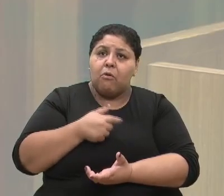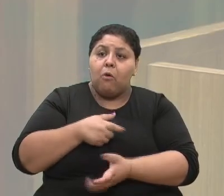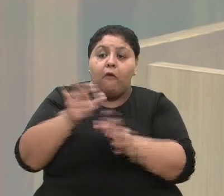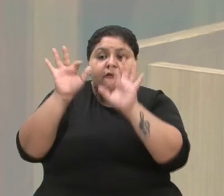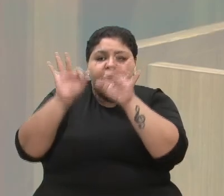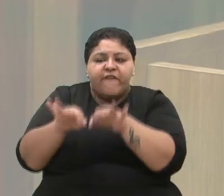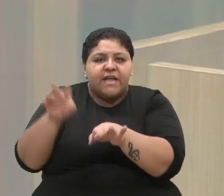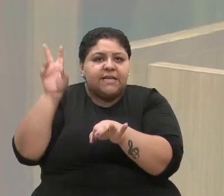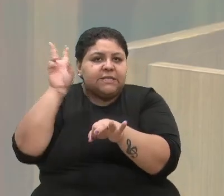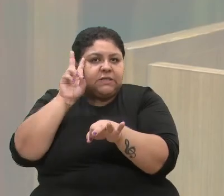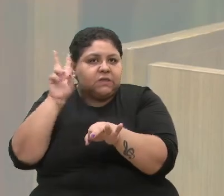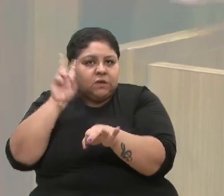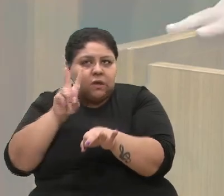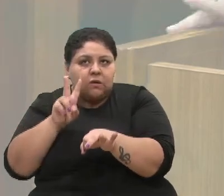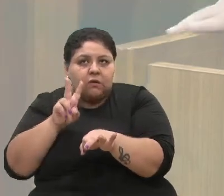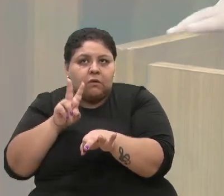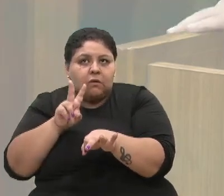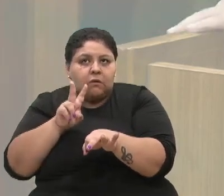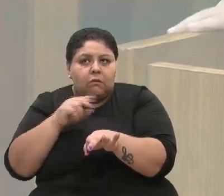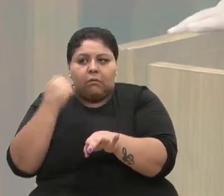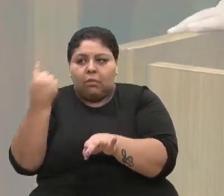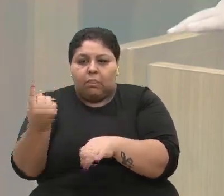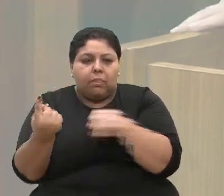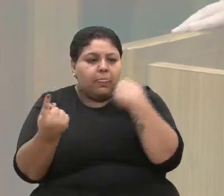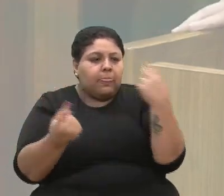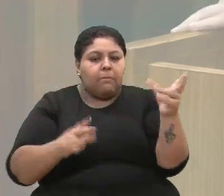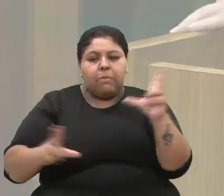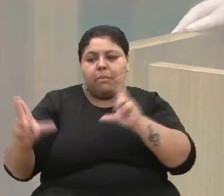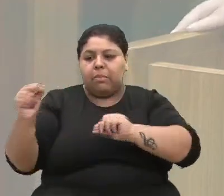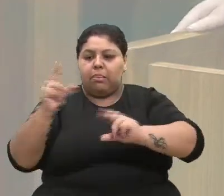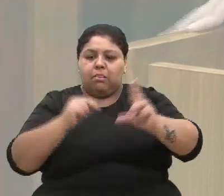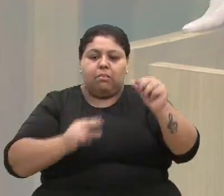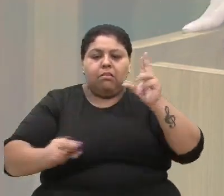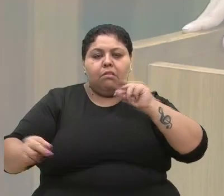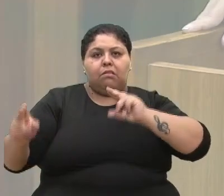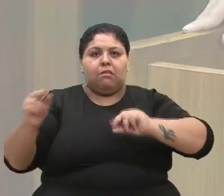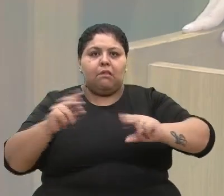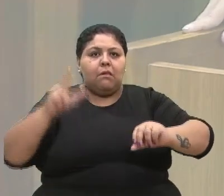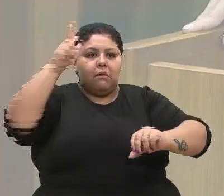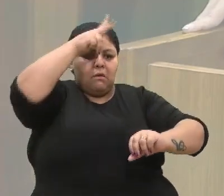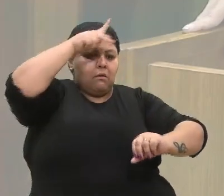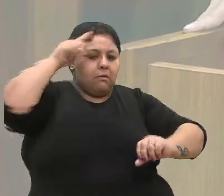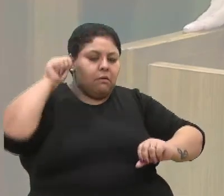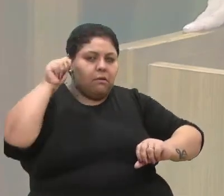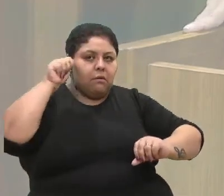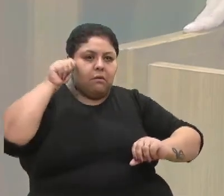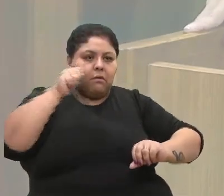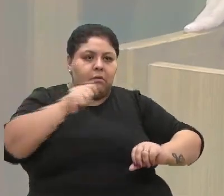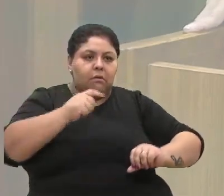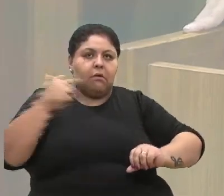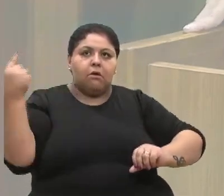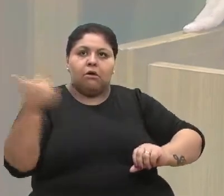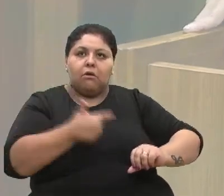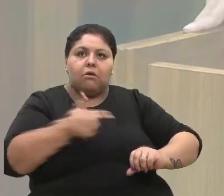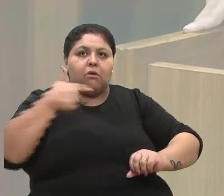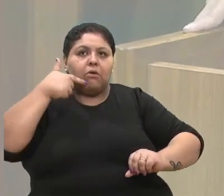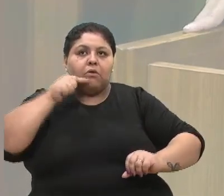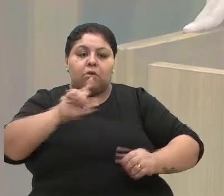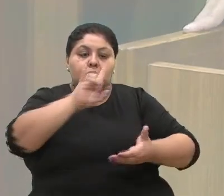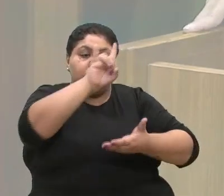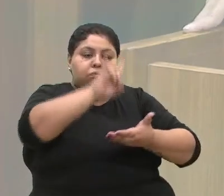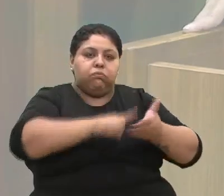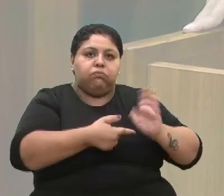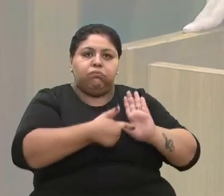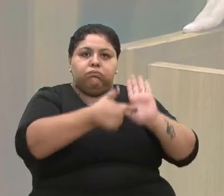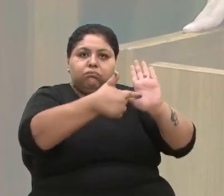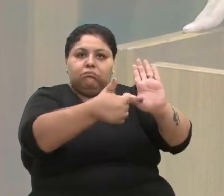história. Um diz que conseguiu, outro diz que conseguiu, eu sei de subprefeitos que diz que conseguiu. Está aí o documento.